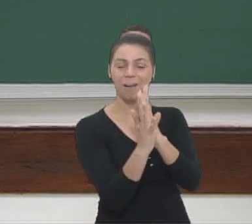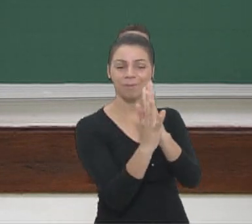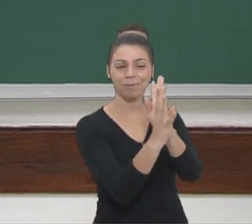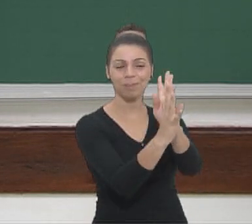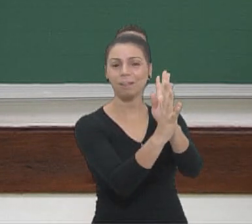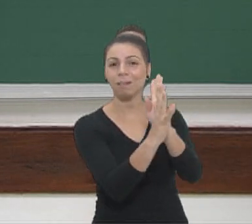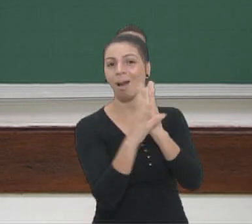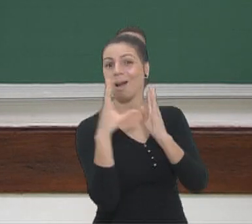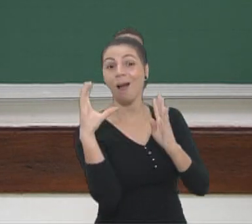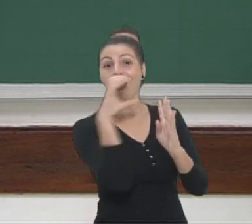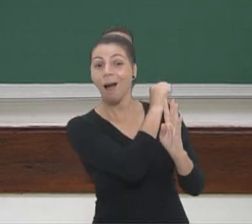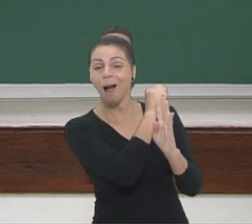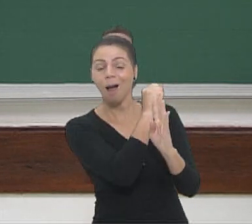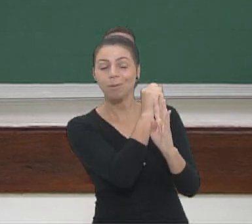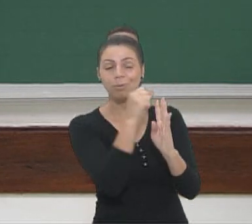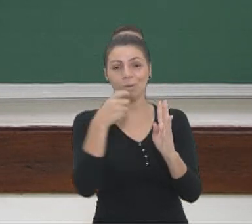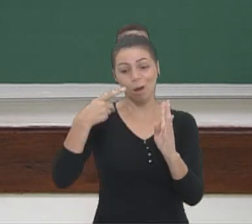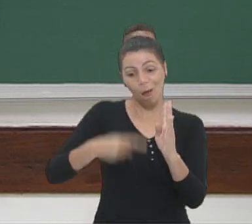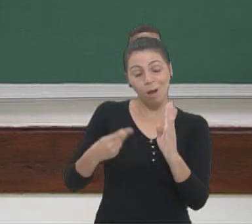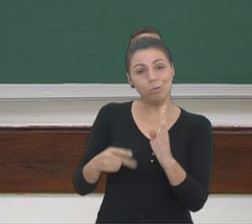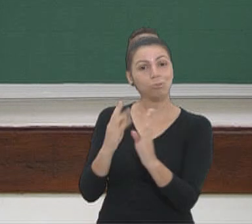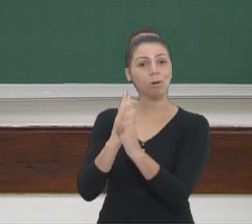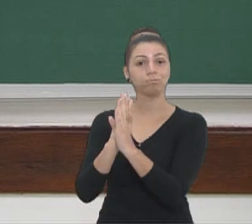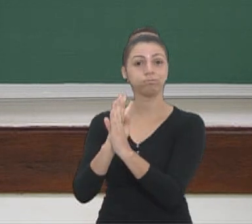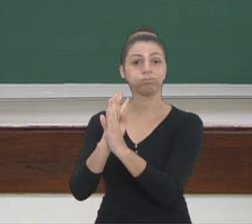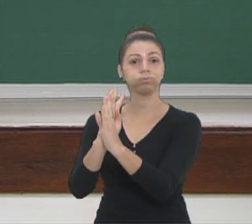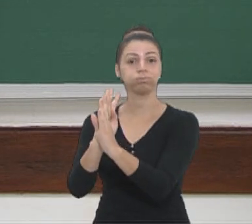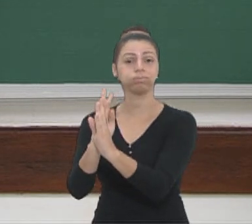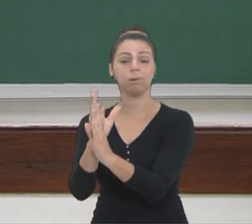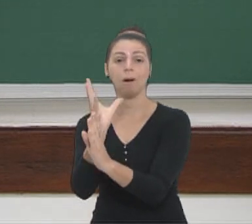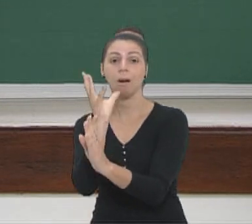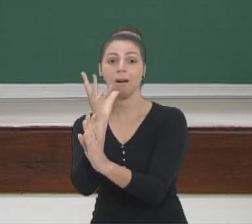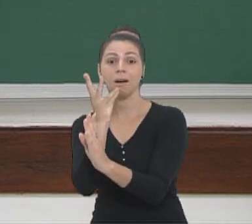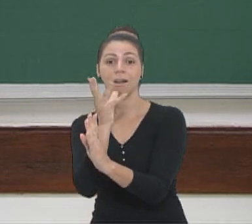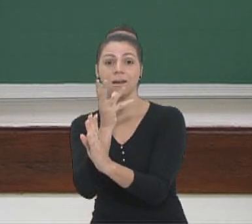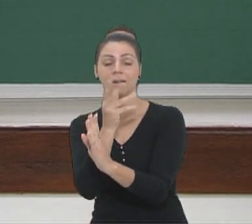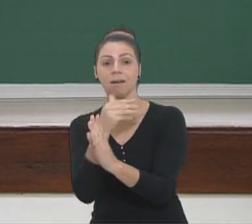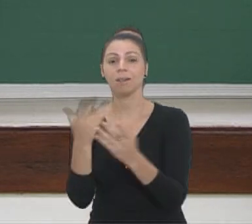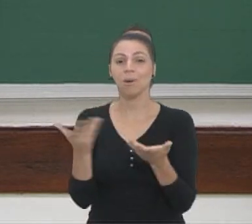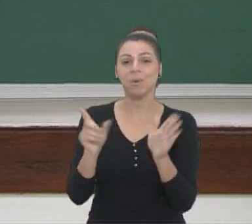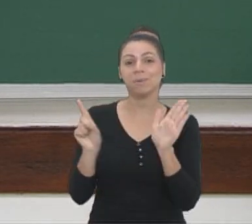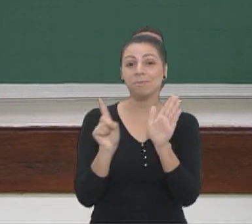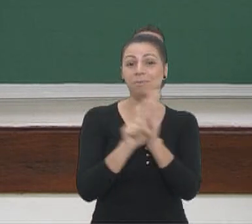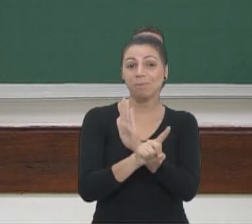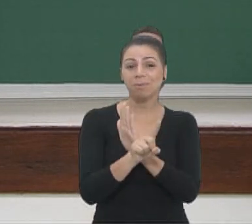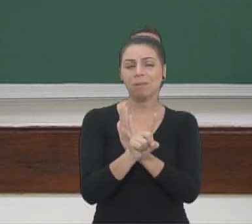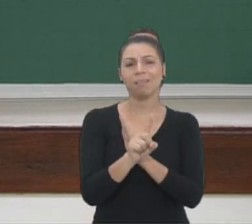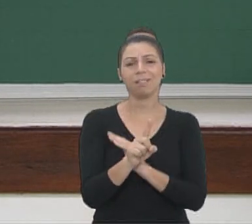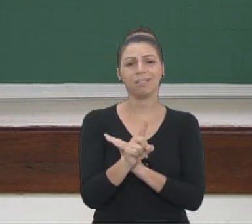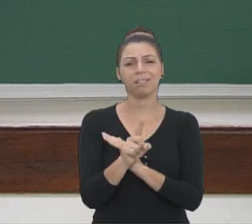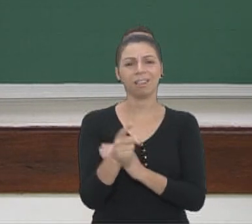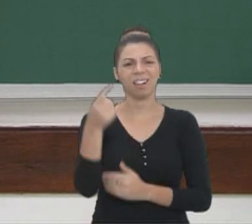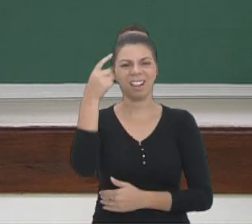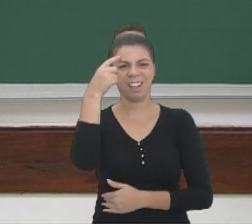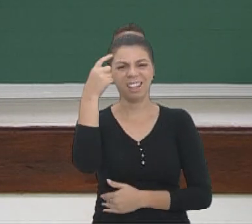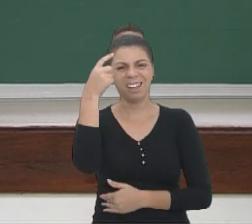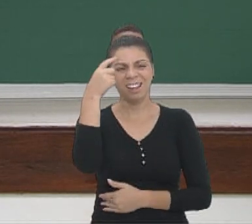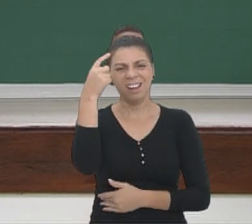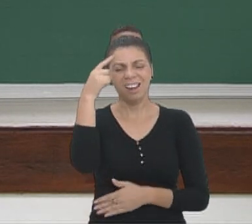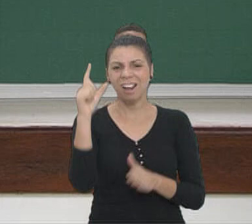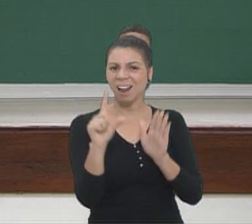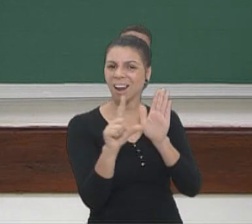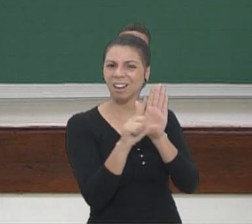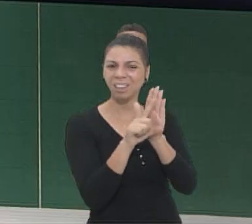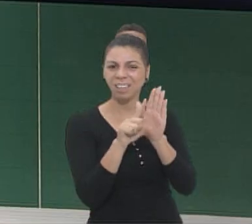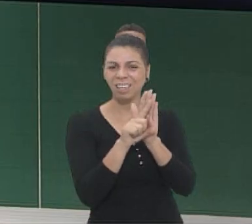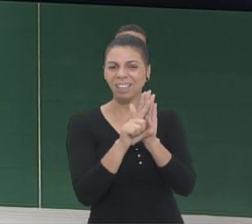mais que a sua. E aí tem uma perguntinha que eu queria perguntar para vocês aqui. Será que a gente é vítima das leis de